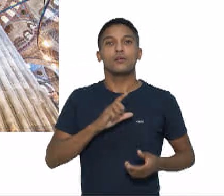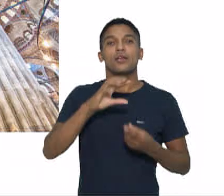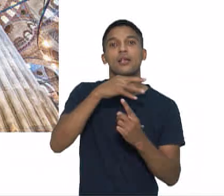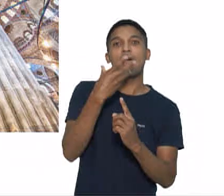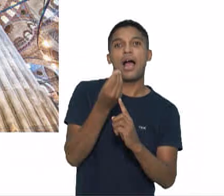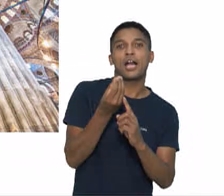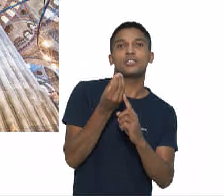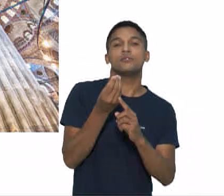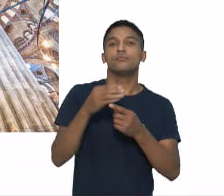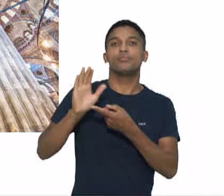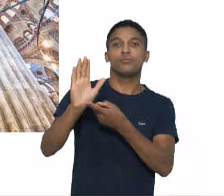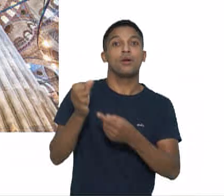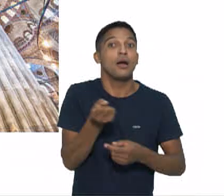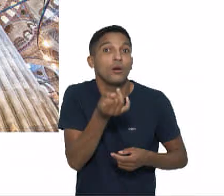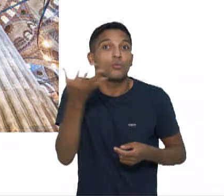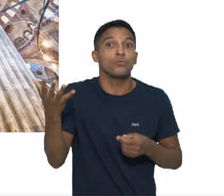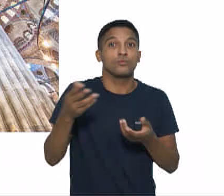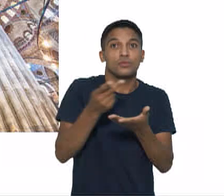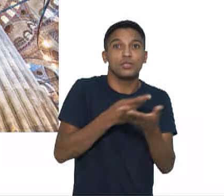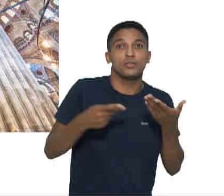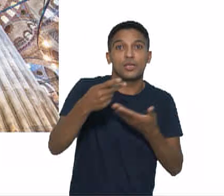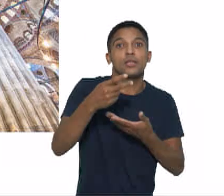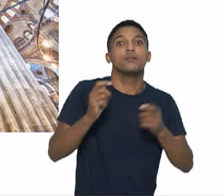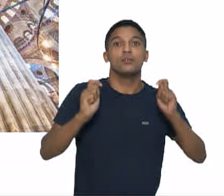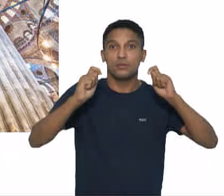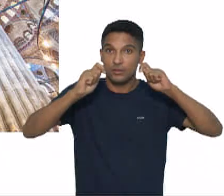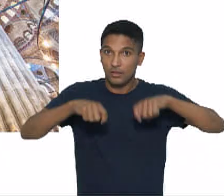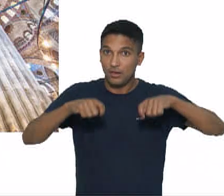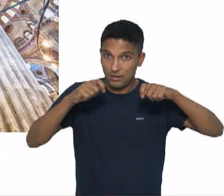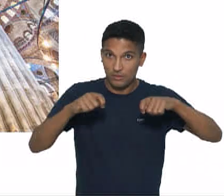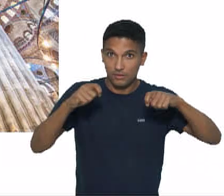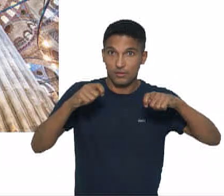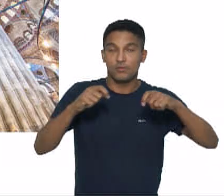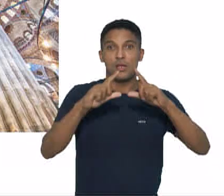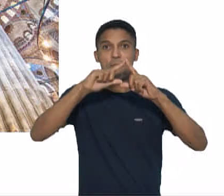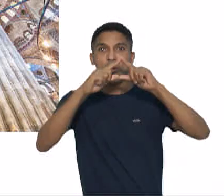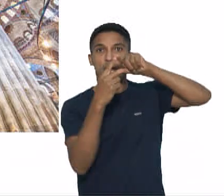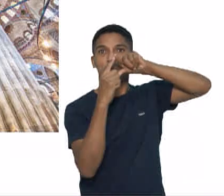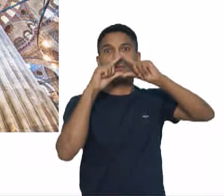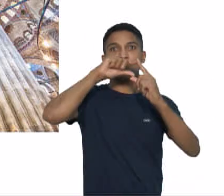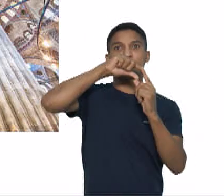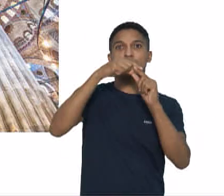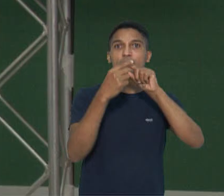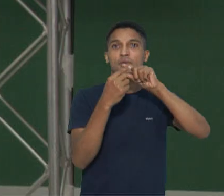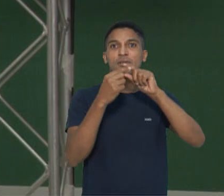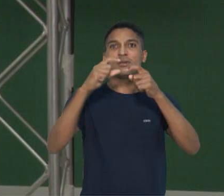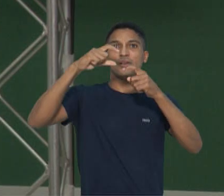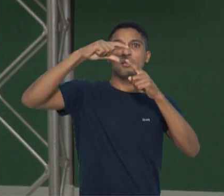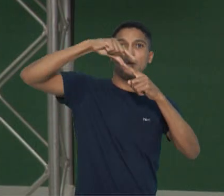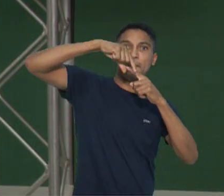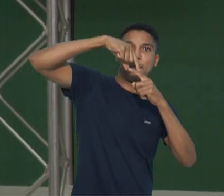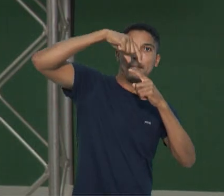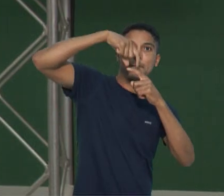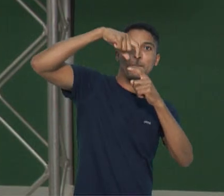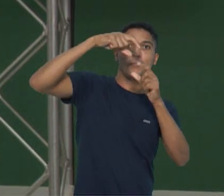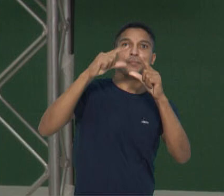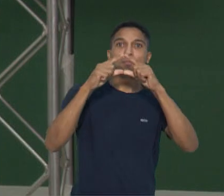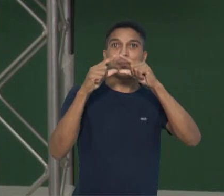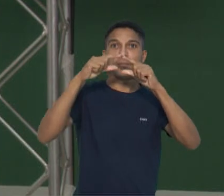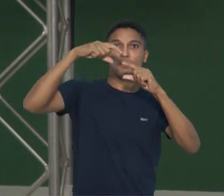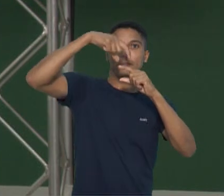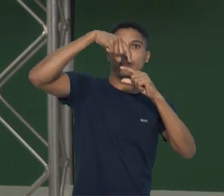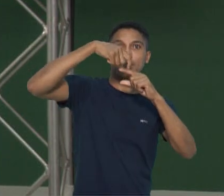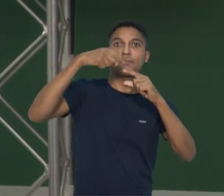figurativos, outros abstratos, criando linhas, formas e cores. Deem uma olhadinha aqui nessas